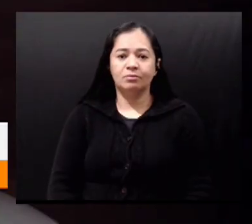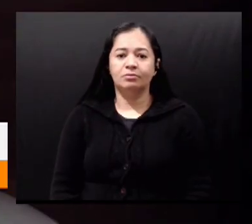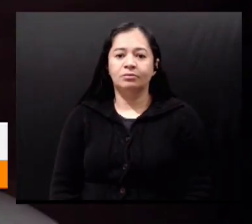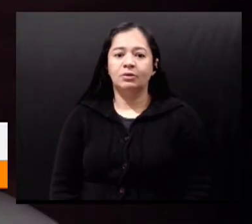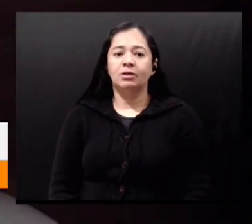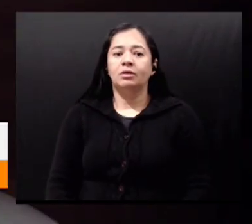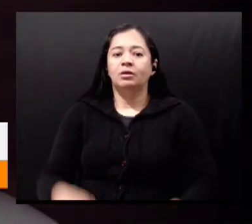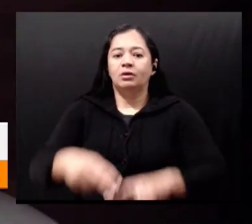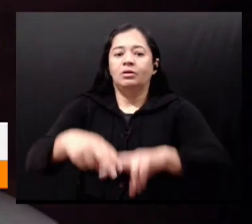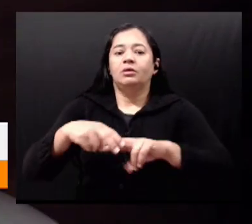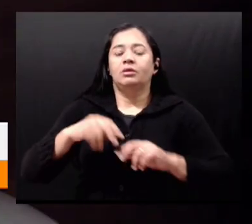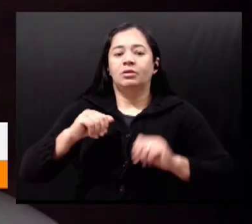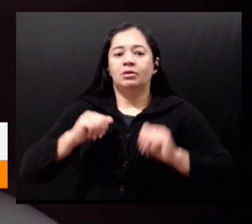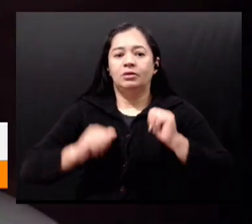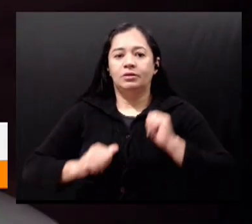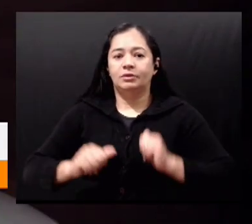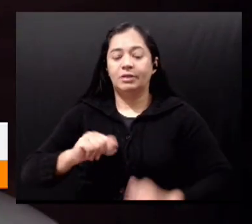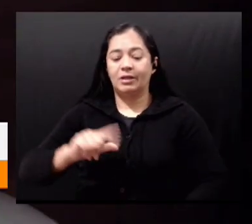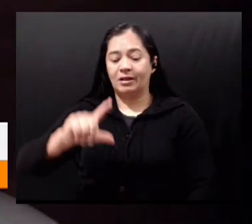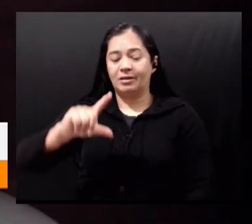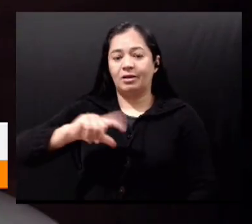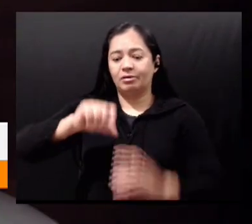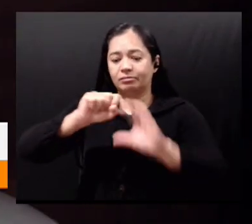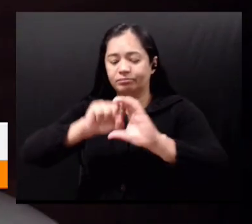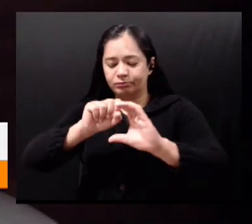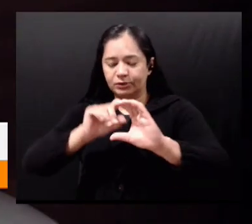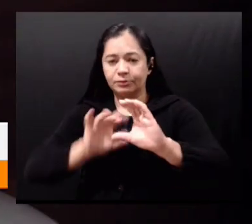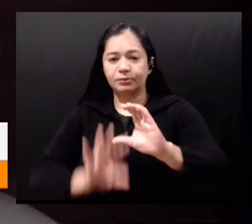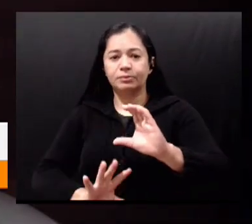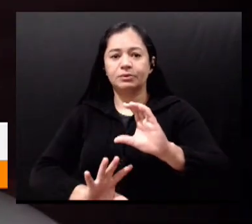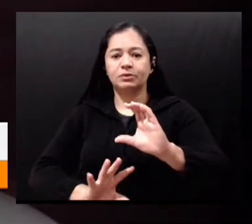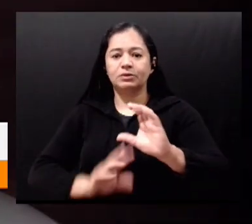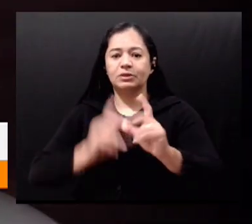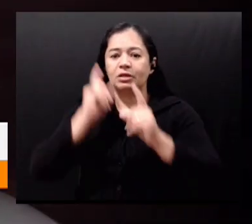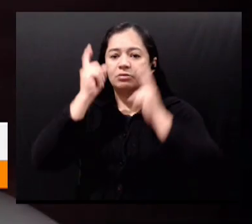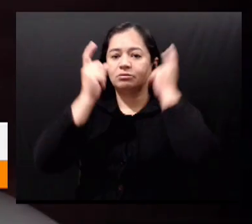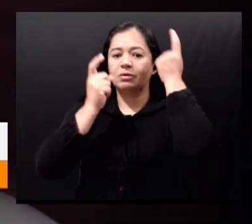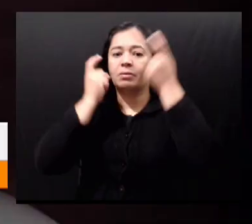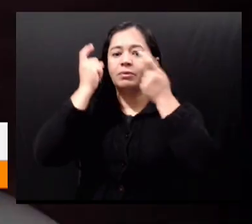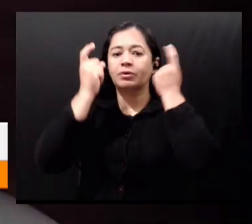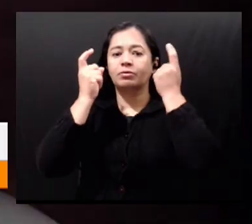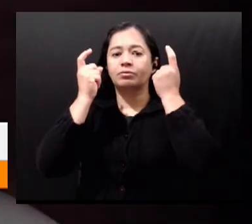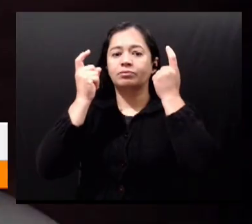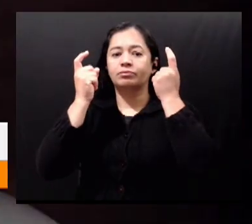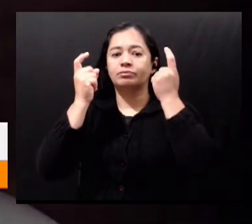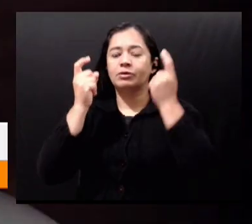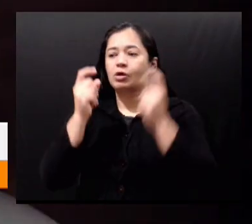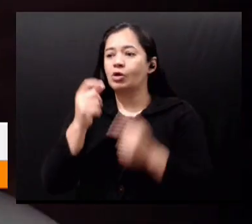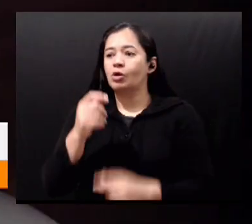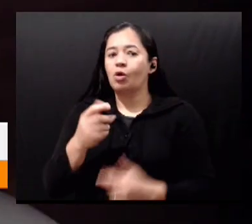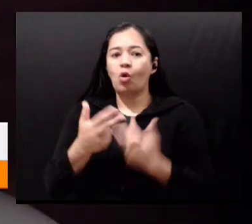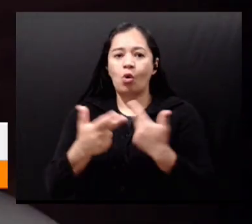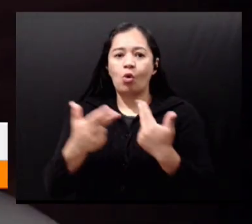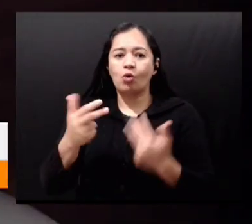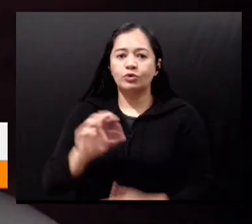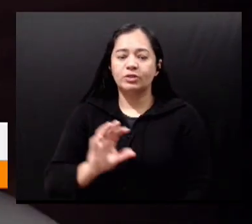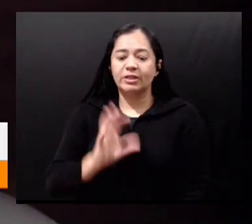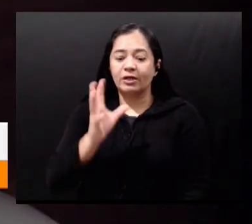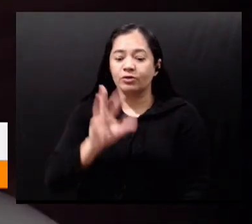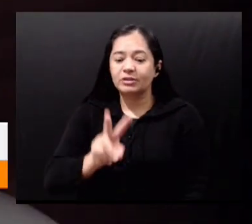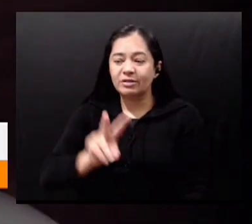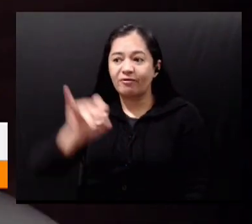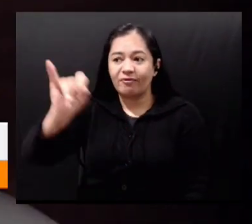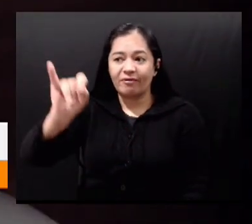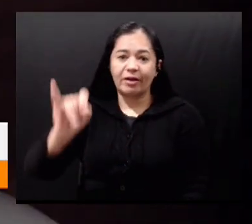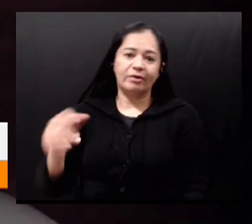essa característica que é uma preocupação com algo que vai acontecer ou que está subentendido que vai